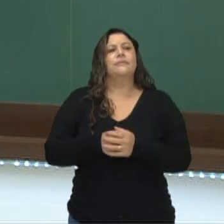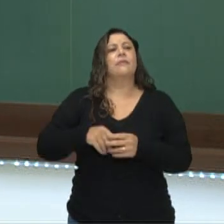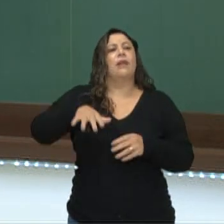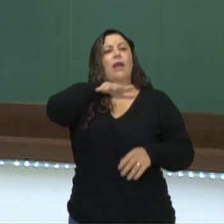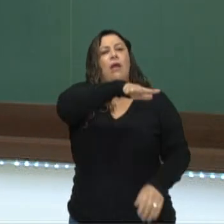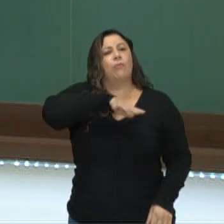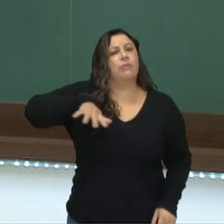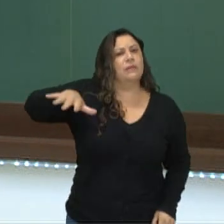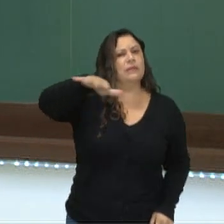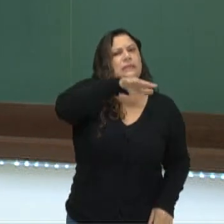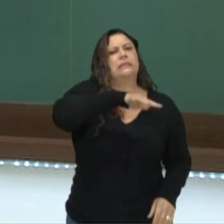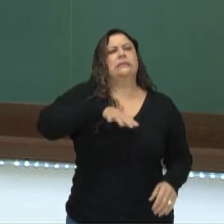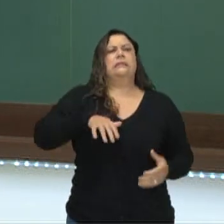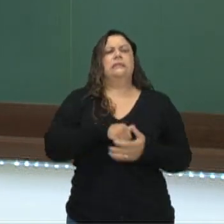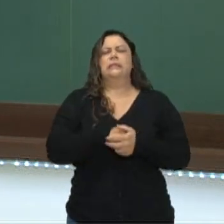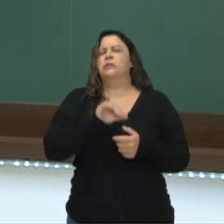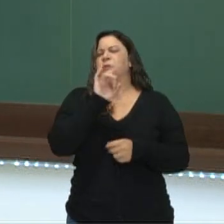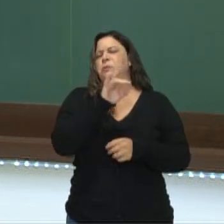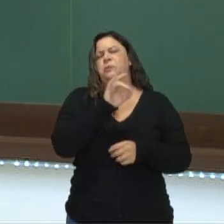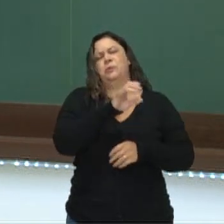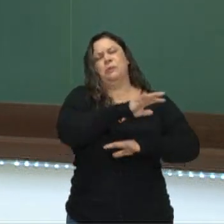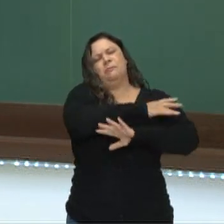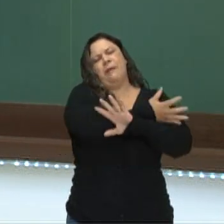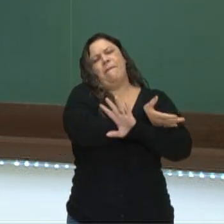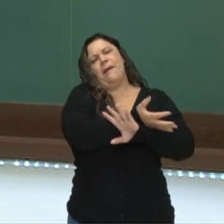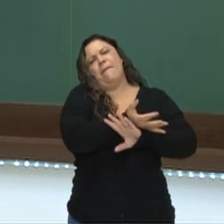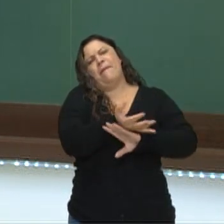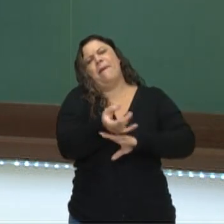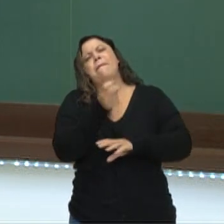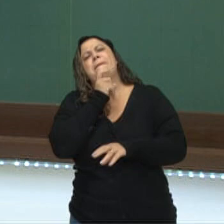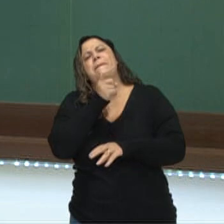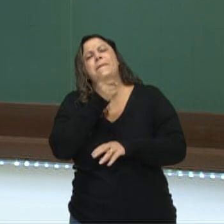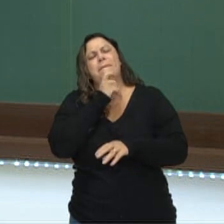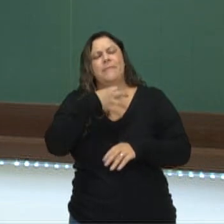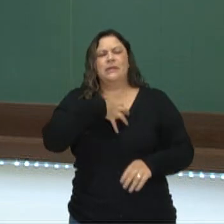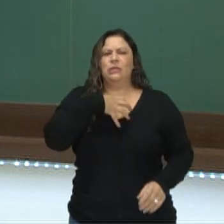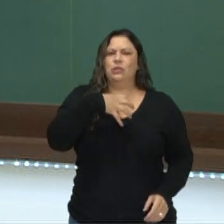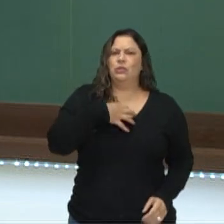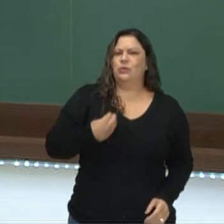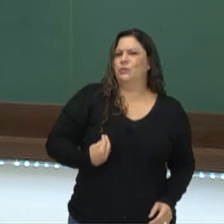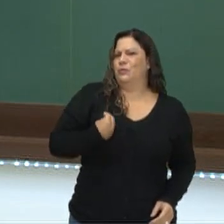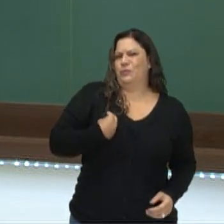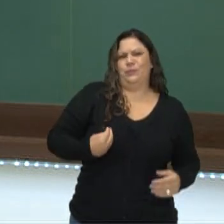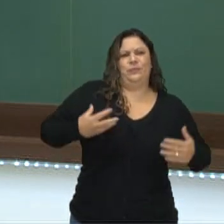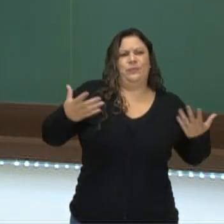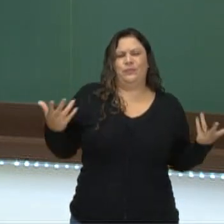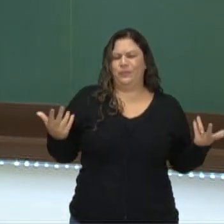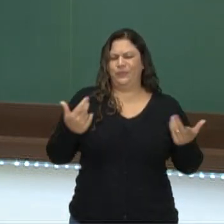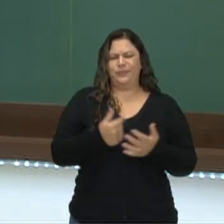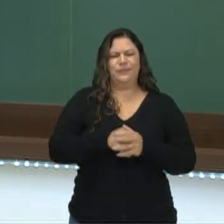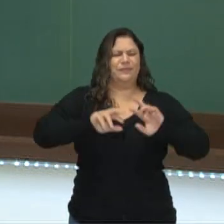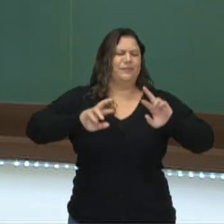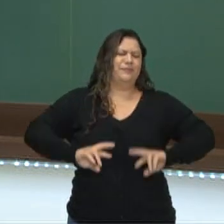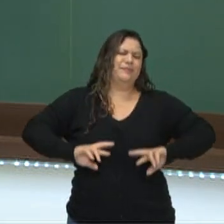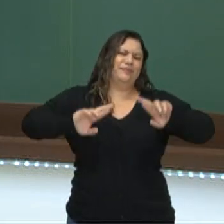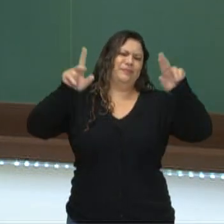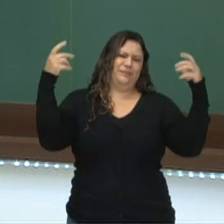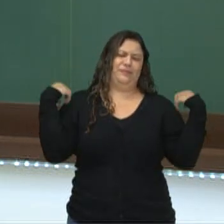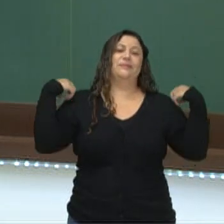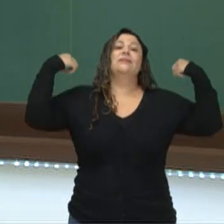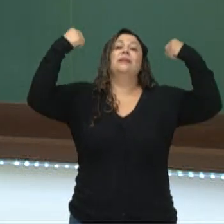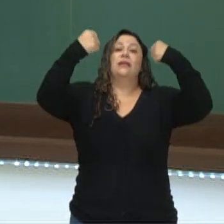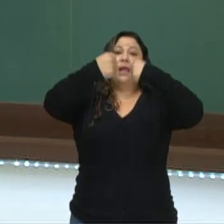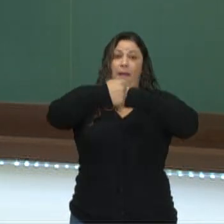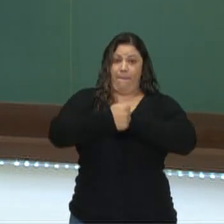se você pensar, coberta de gelo, o estilo de vida deles é totalmente diferente, eles usam peles de animais justamente para conseguir se